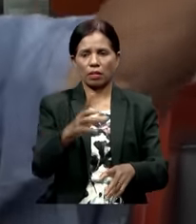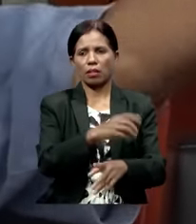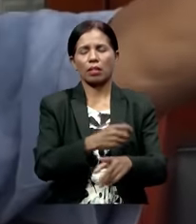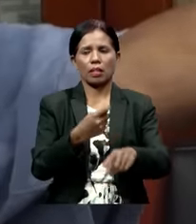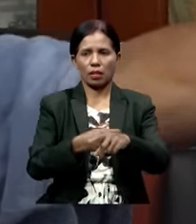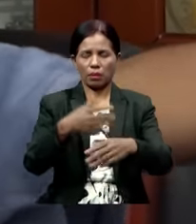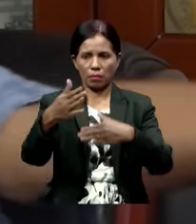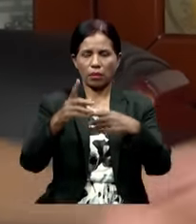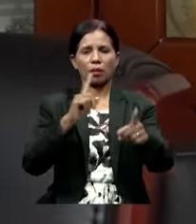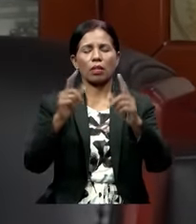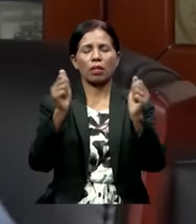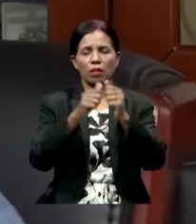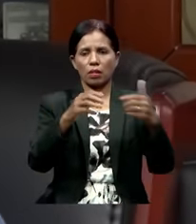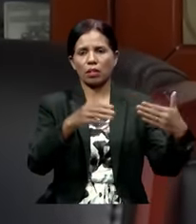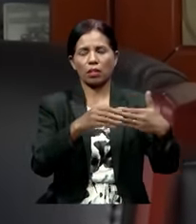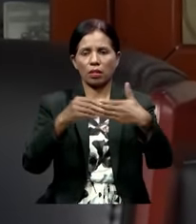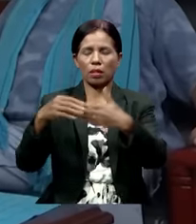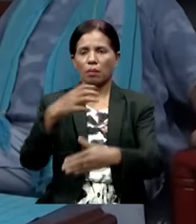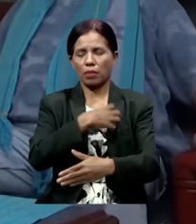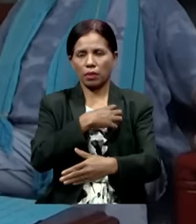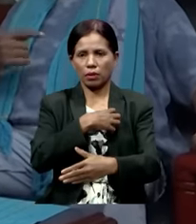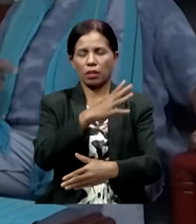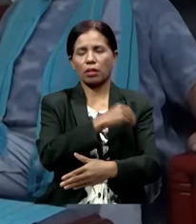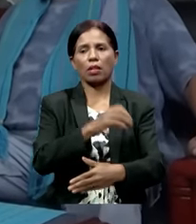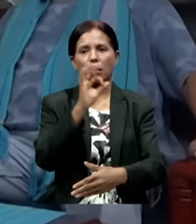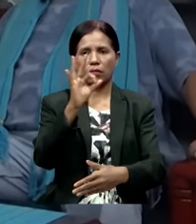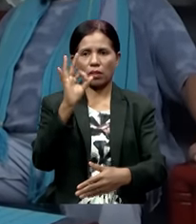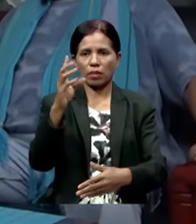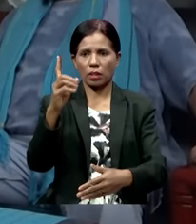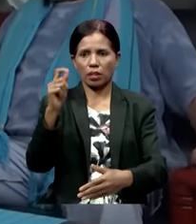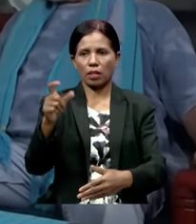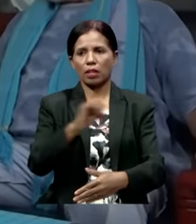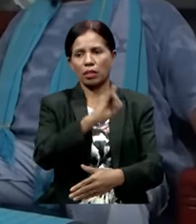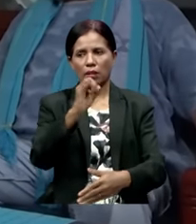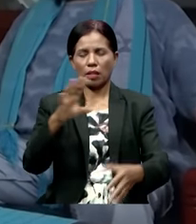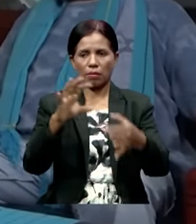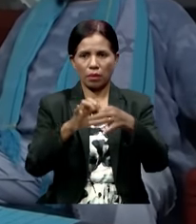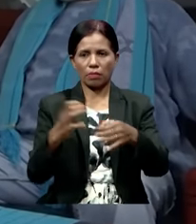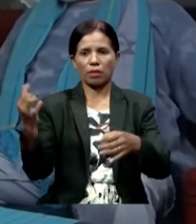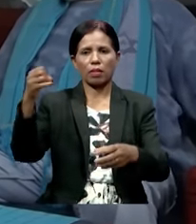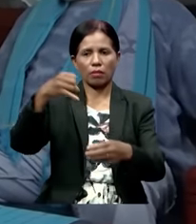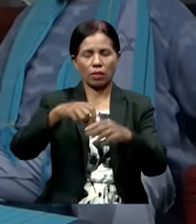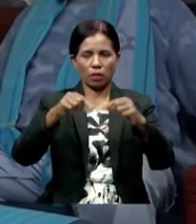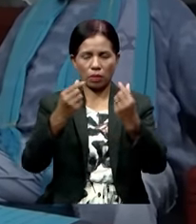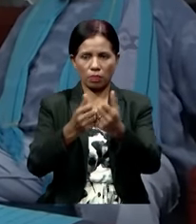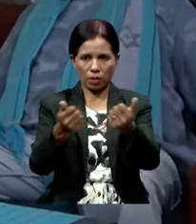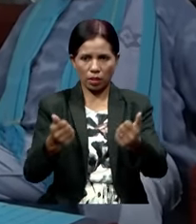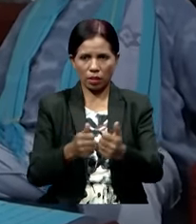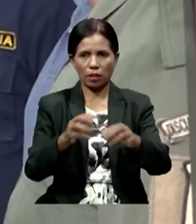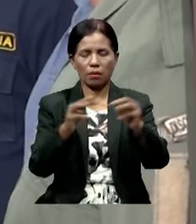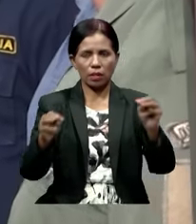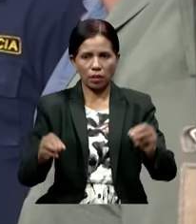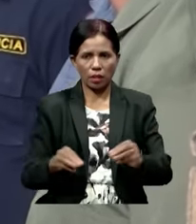tempo para se colher a liderança PNTL no FFDTL, onde identifica membro Sirenebe envolve e a grupo arte marcial no